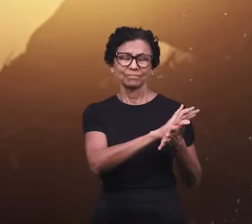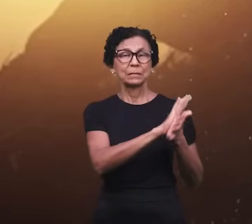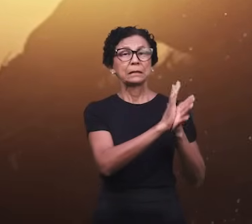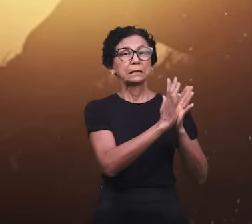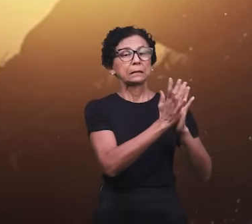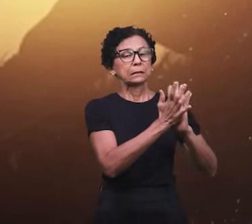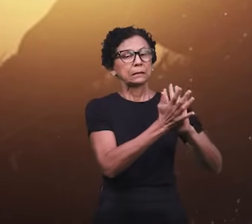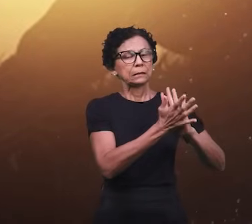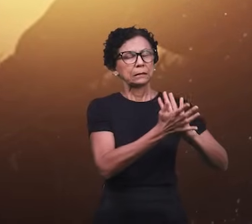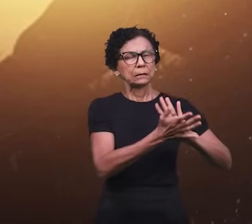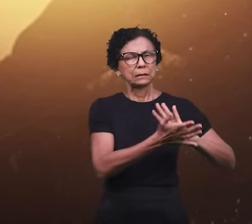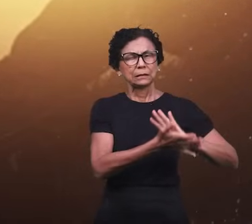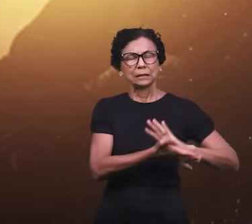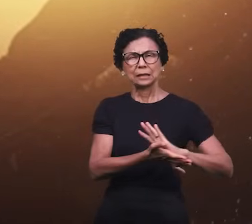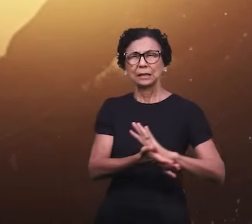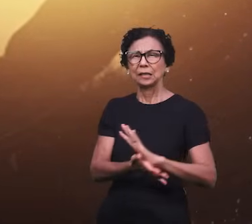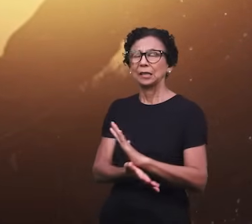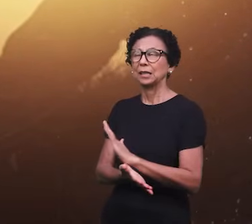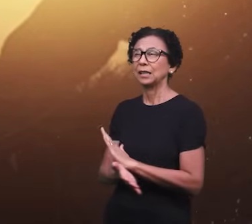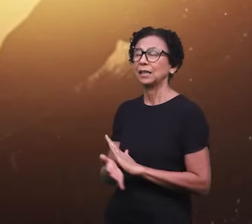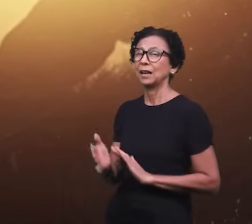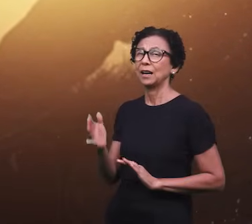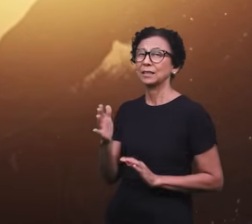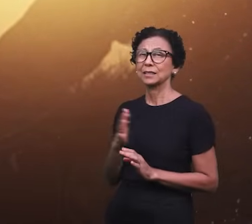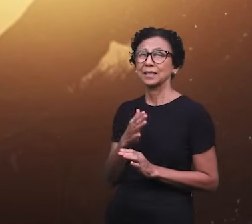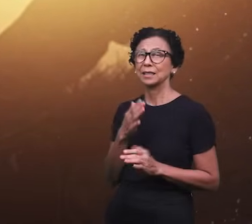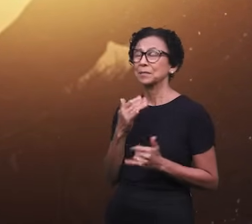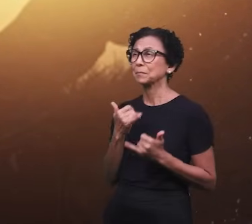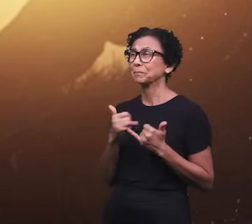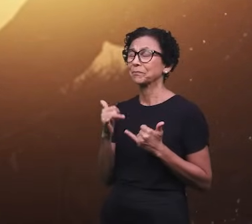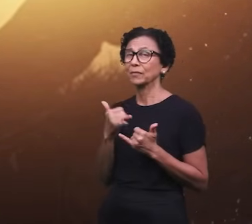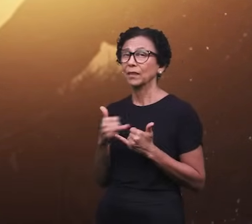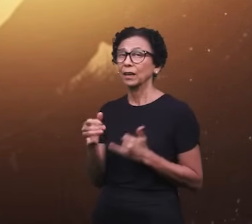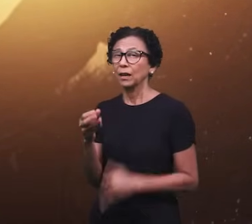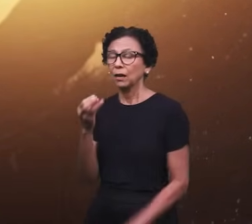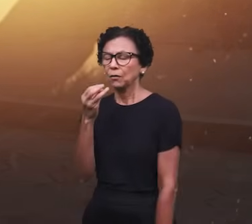E quando eu estou a fraquejar,